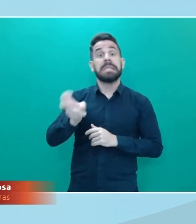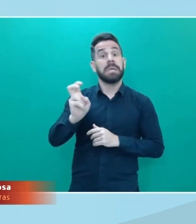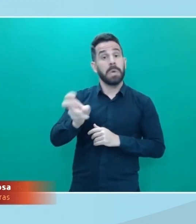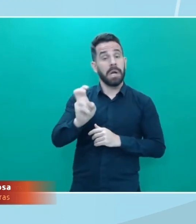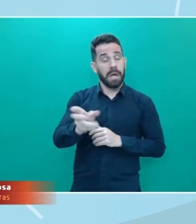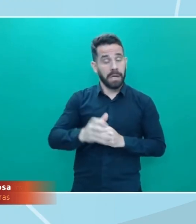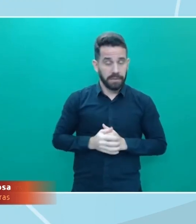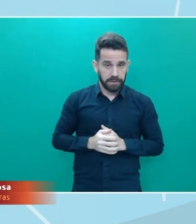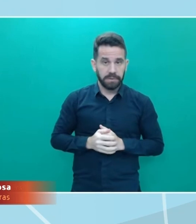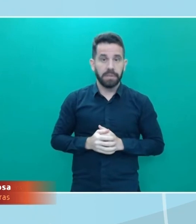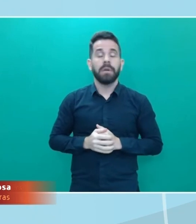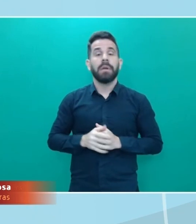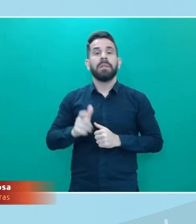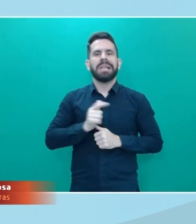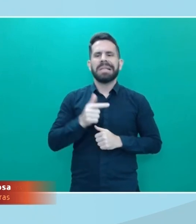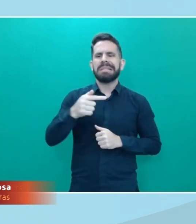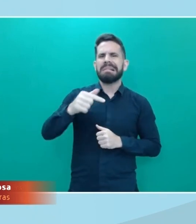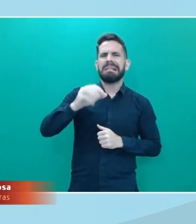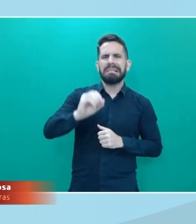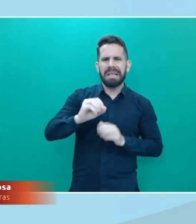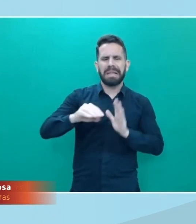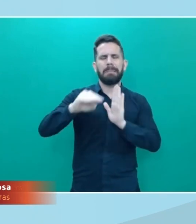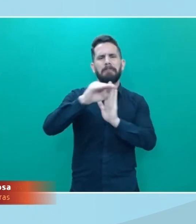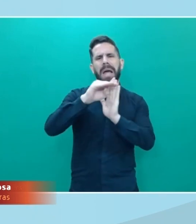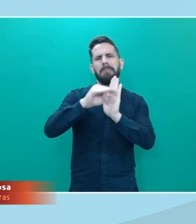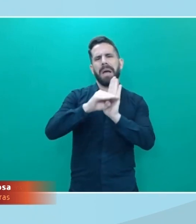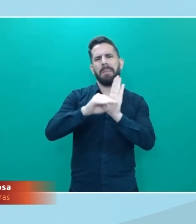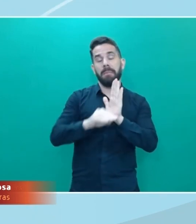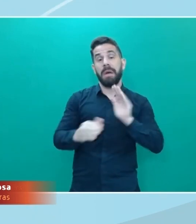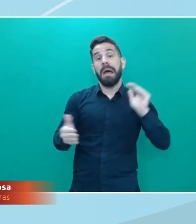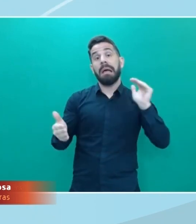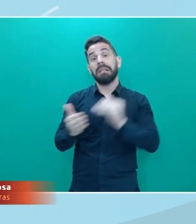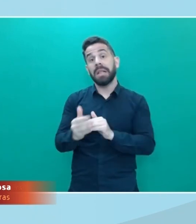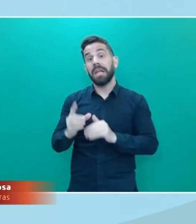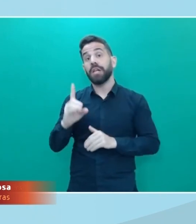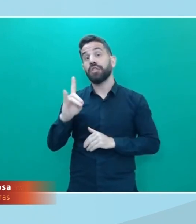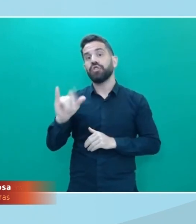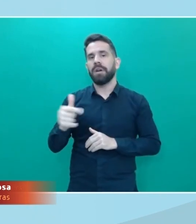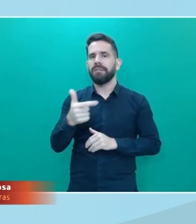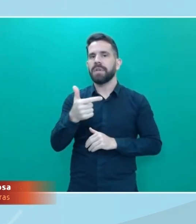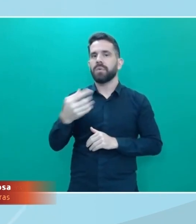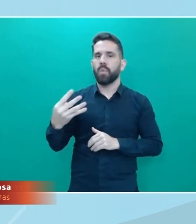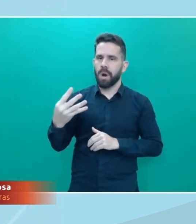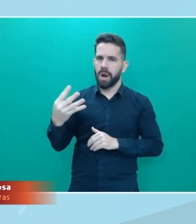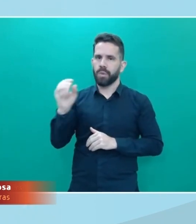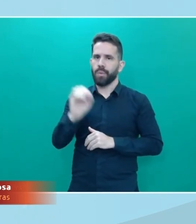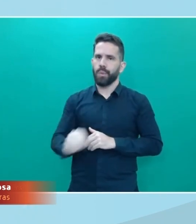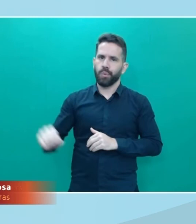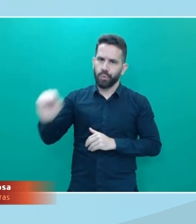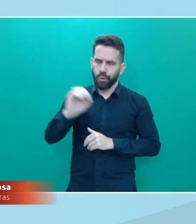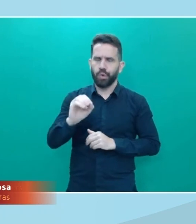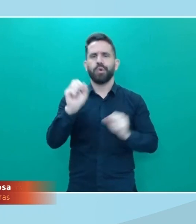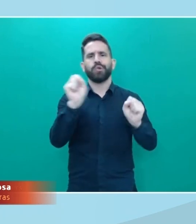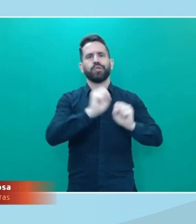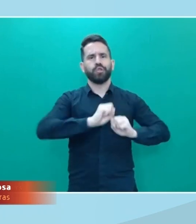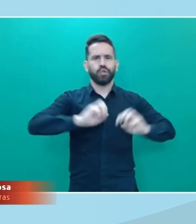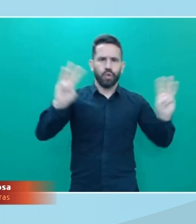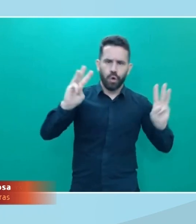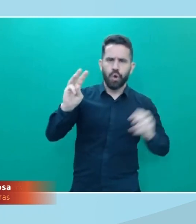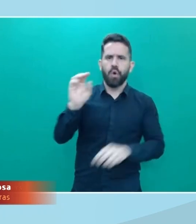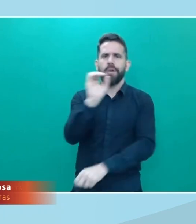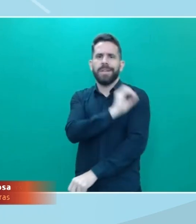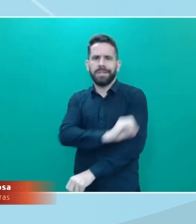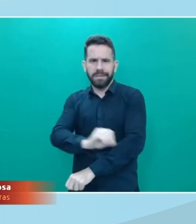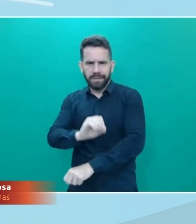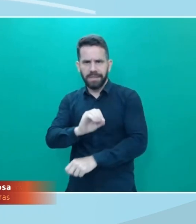de 70 atividades até o dia 24 de outubro, como shows, oficinas, espetáculos de teatro,